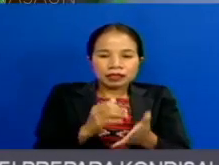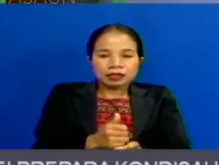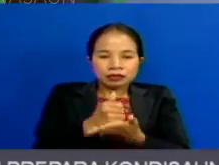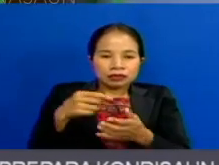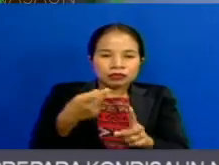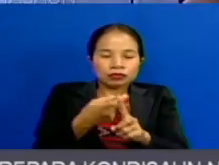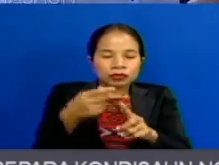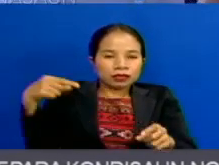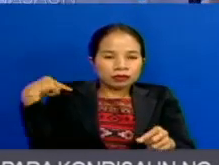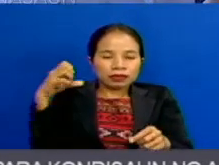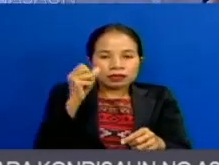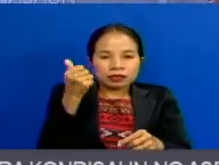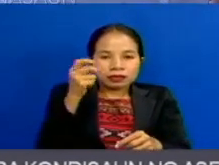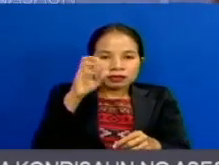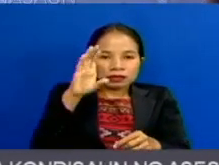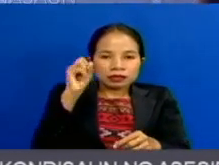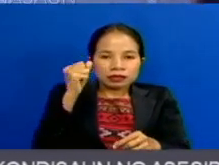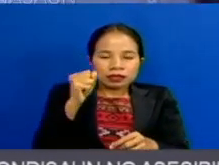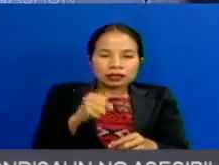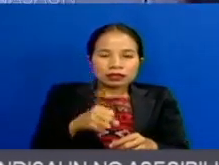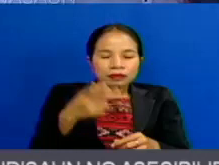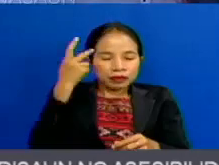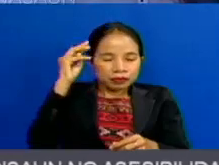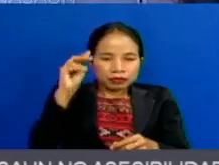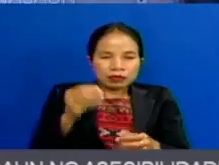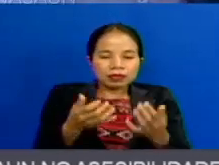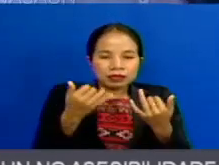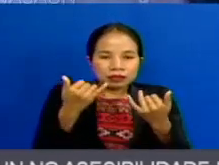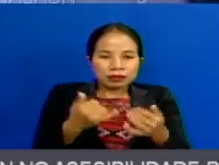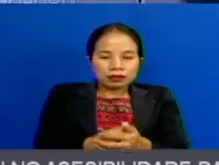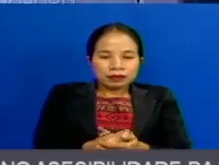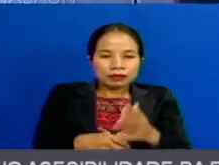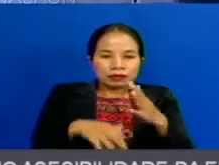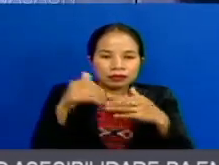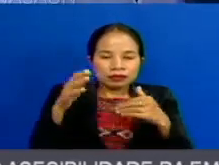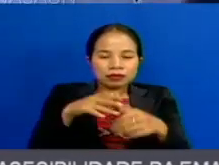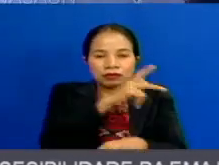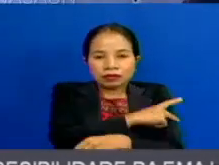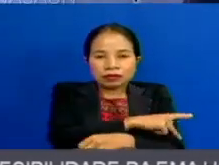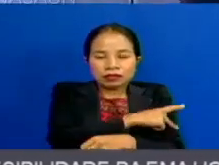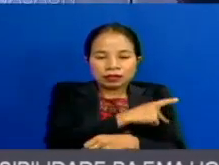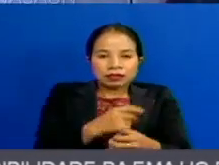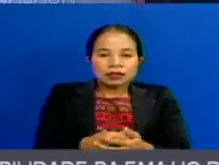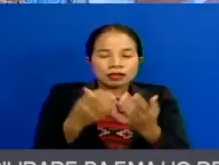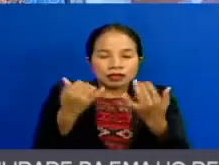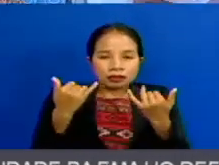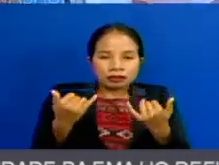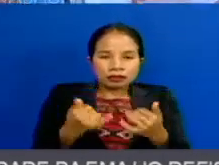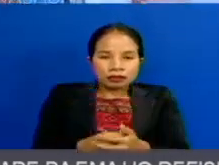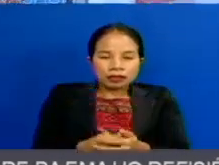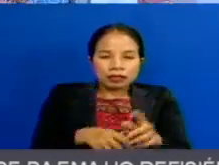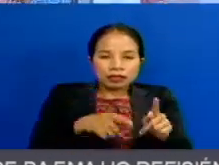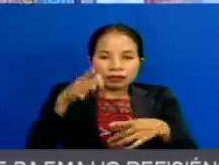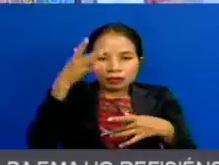Gabinete Apoio Sociedade Civil Primeiro-Ministro, aturralo desenho ba construção clínica refere. Ora, generadão, o paciente